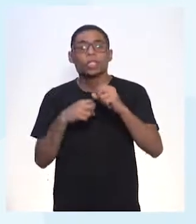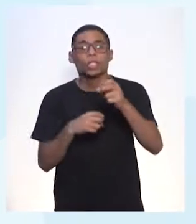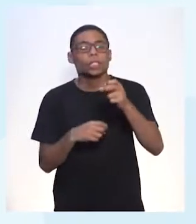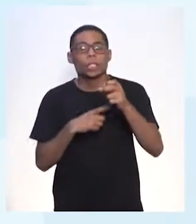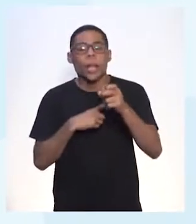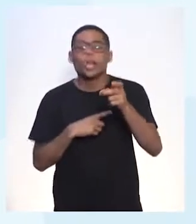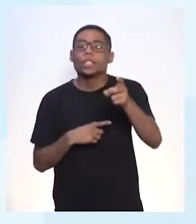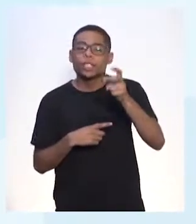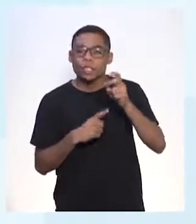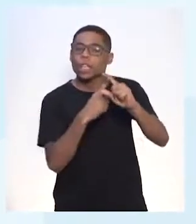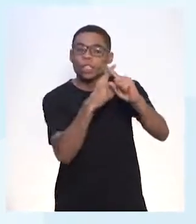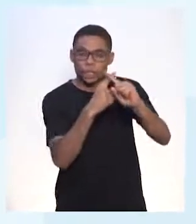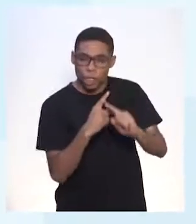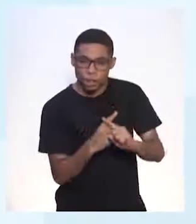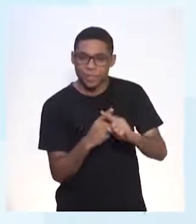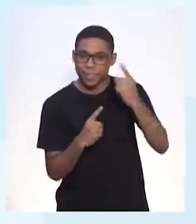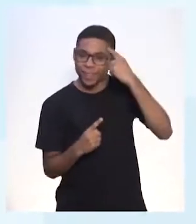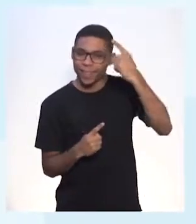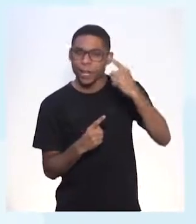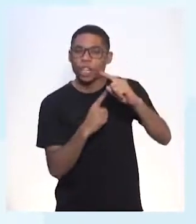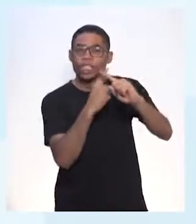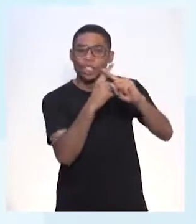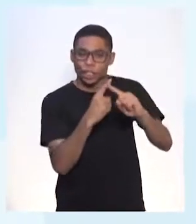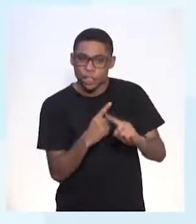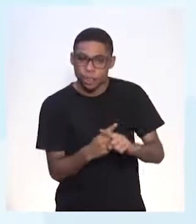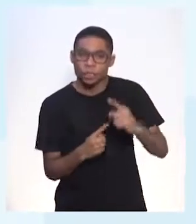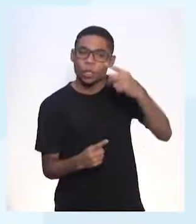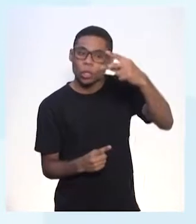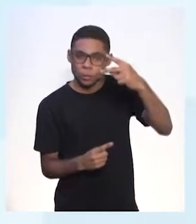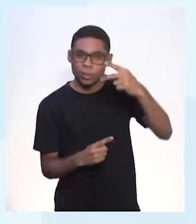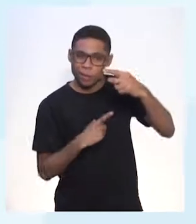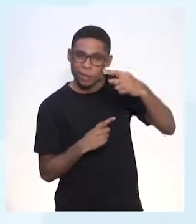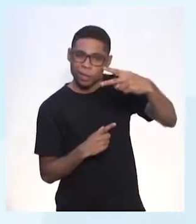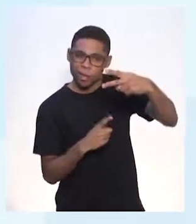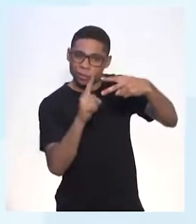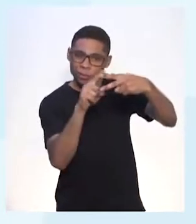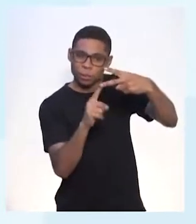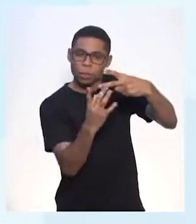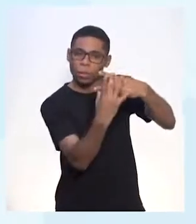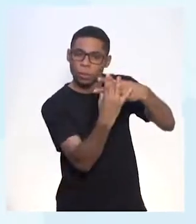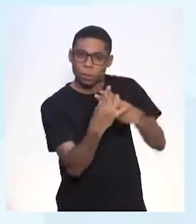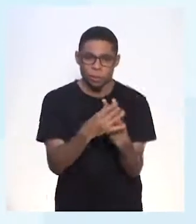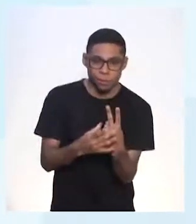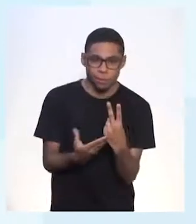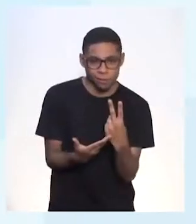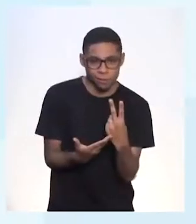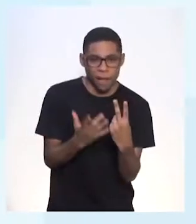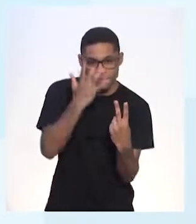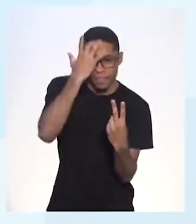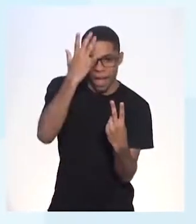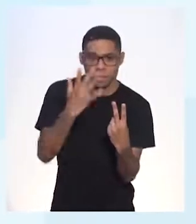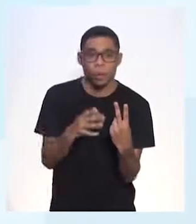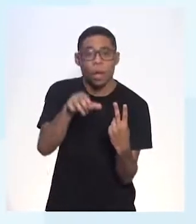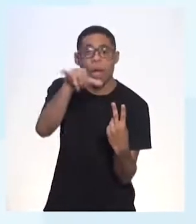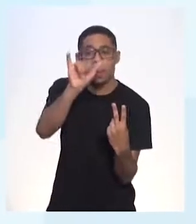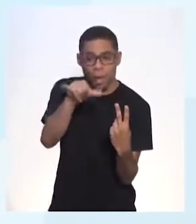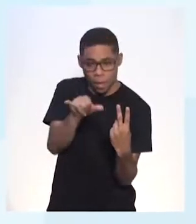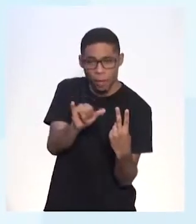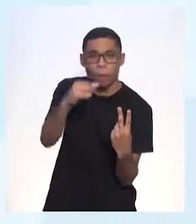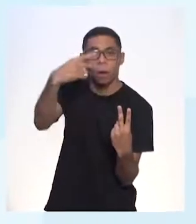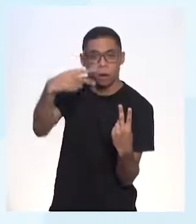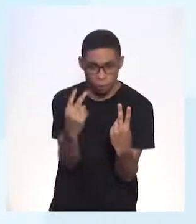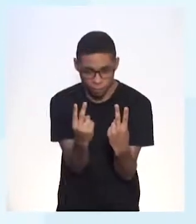Então, eu vou ter aqui, ó, 2x, como eu já falei para vocês, ó. Somando esses dois. Aqui, ó, eu tenho y, eu devo